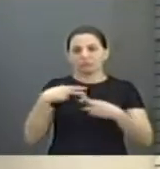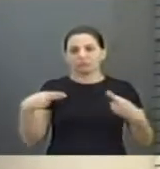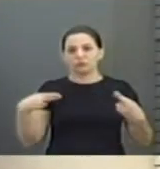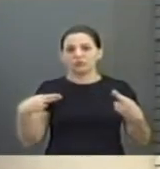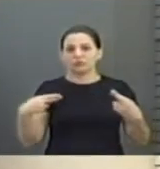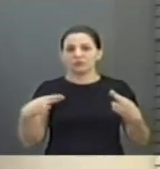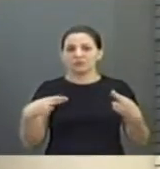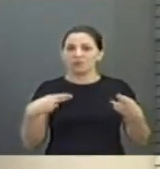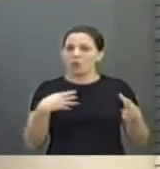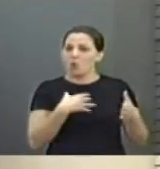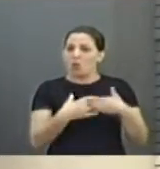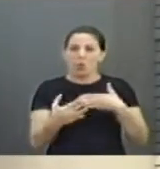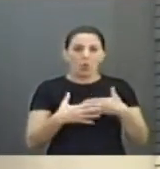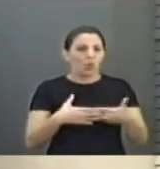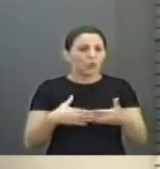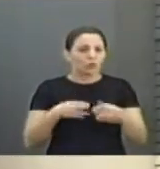revelia.